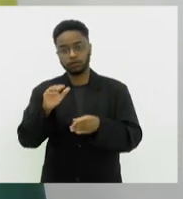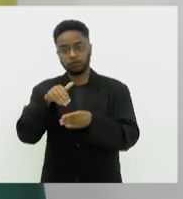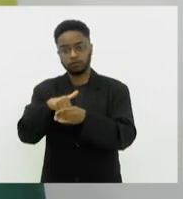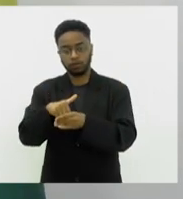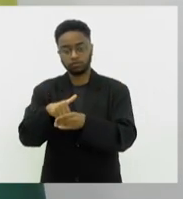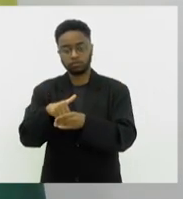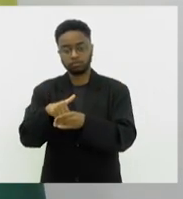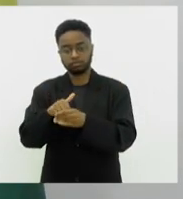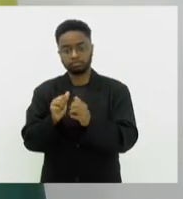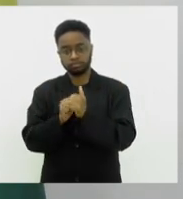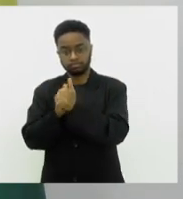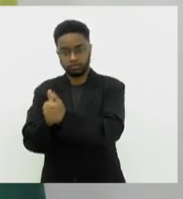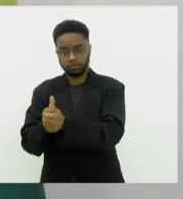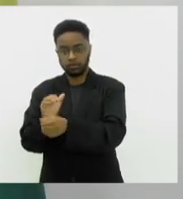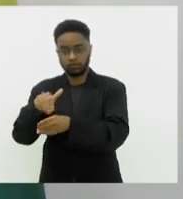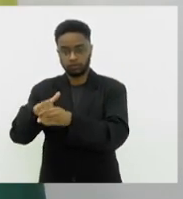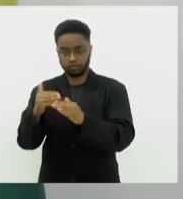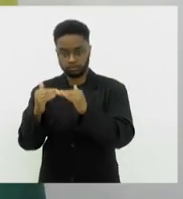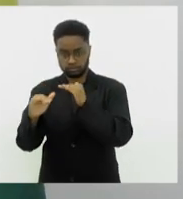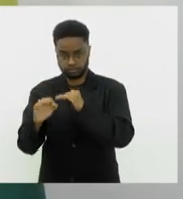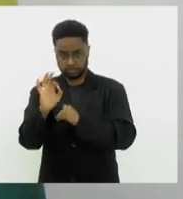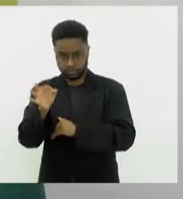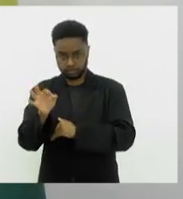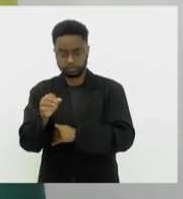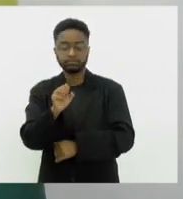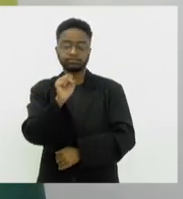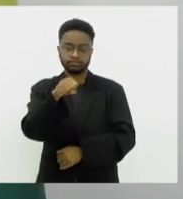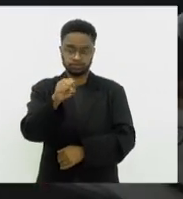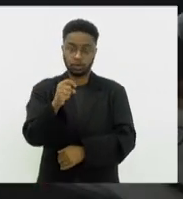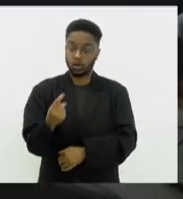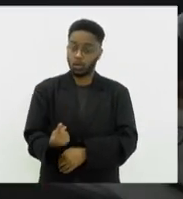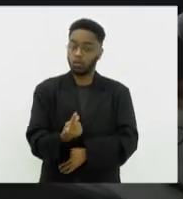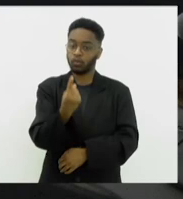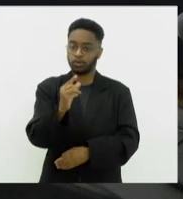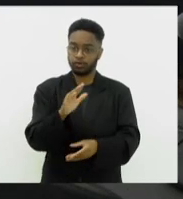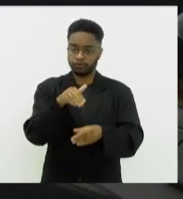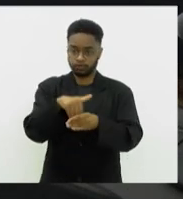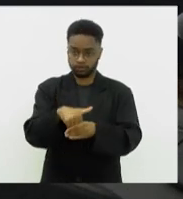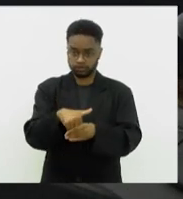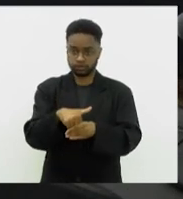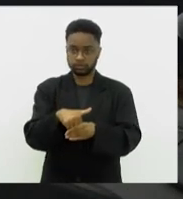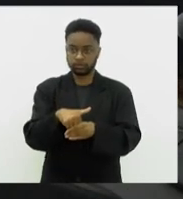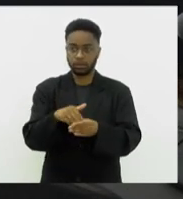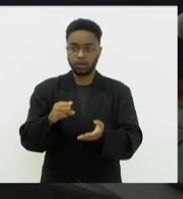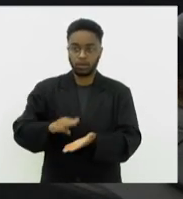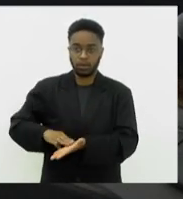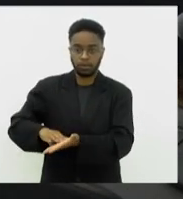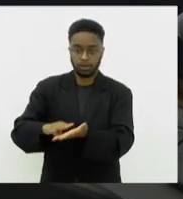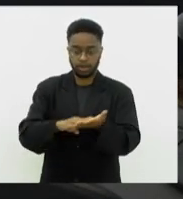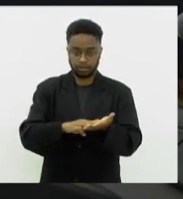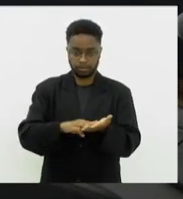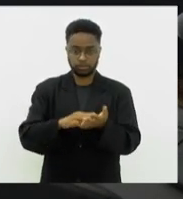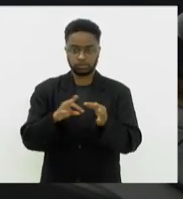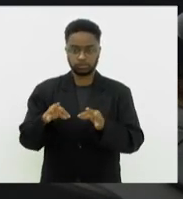divergente da senhora é isso exatamente uma única votação em que os membros